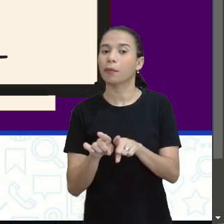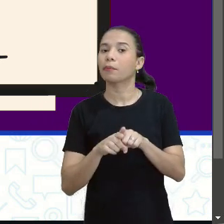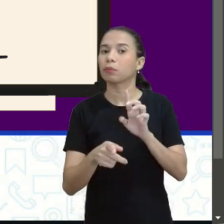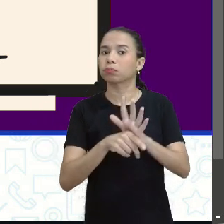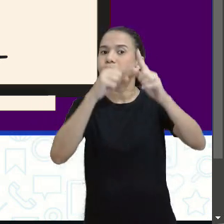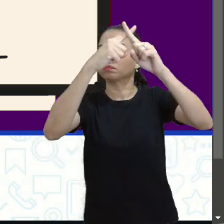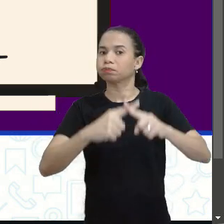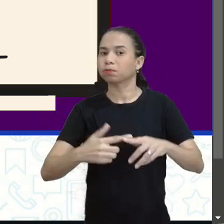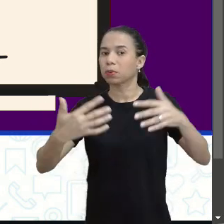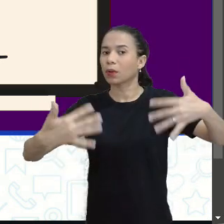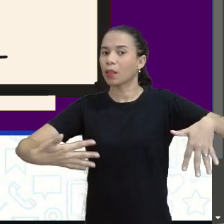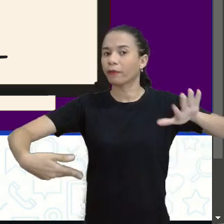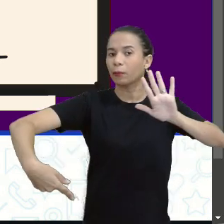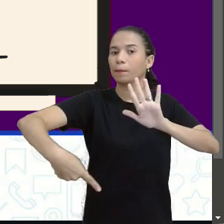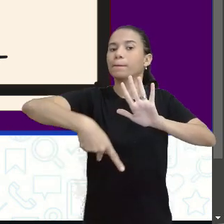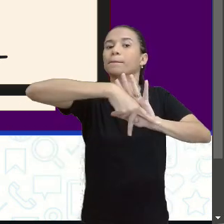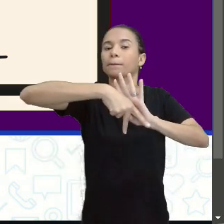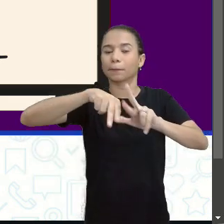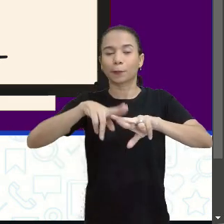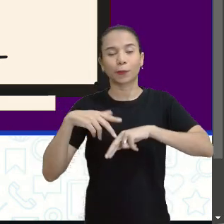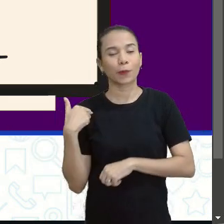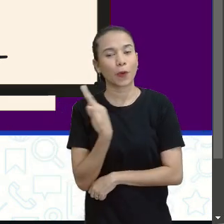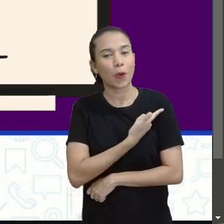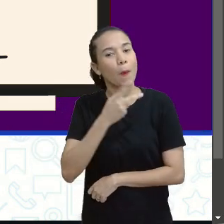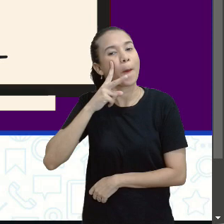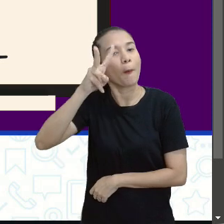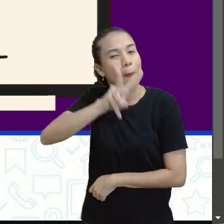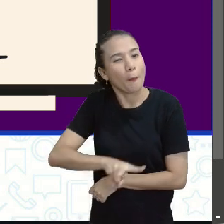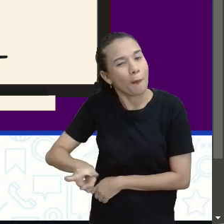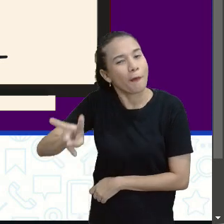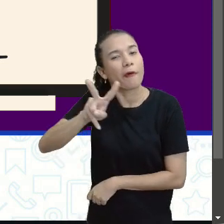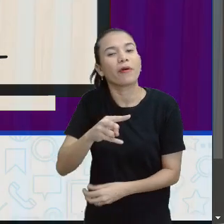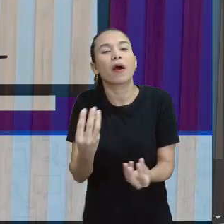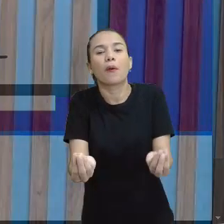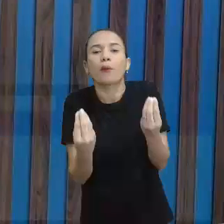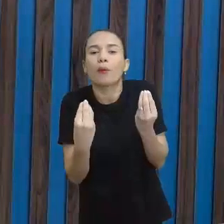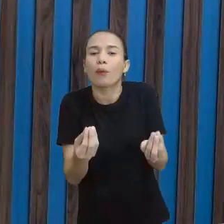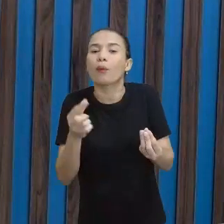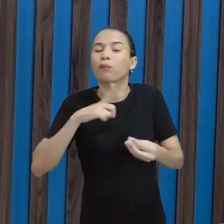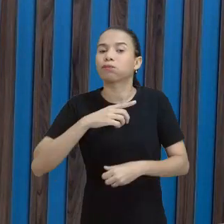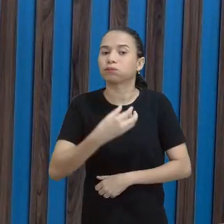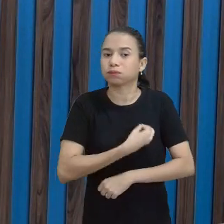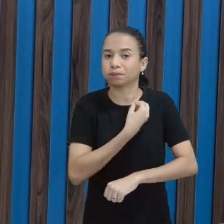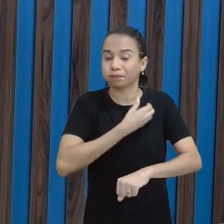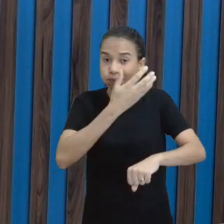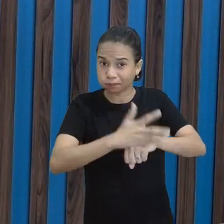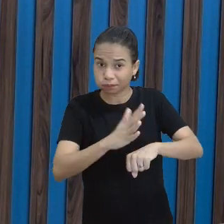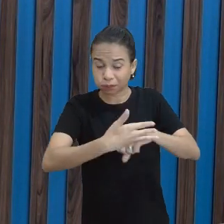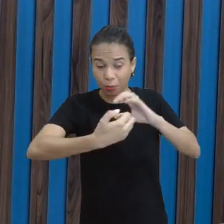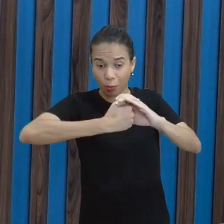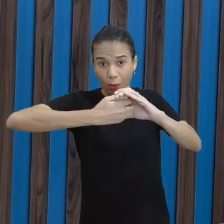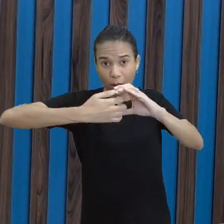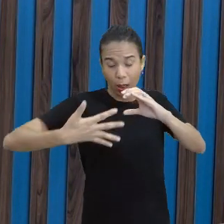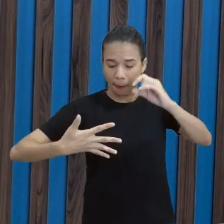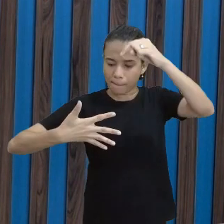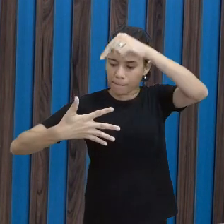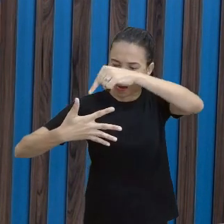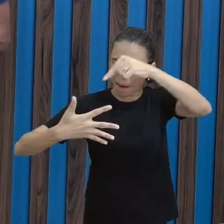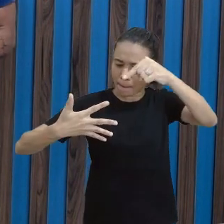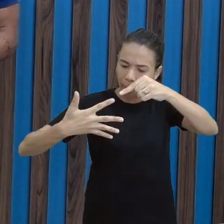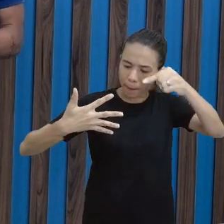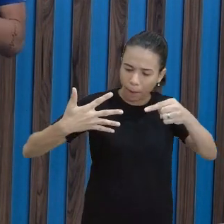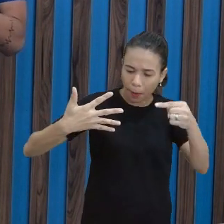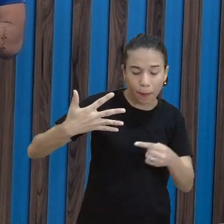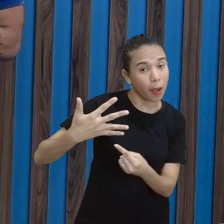disputas específicas. A gente vai ver mais para frente como é que são dadas essas classificações de